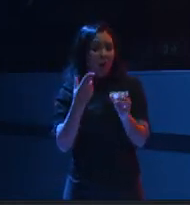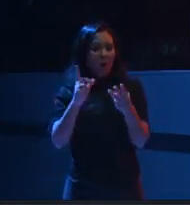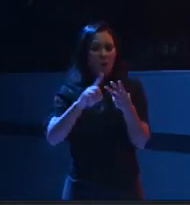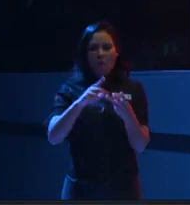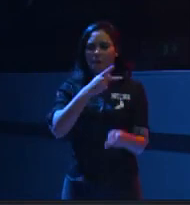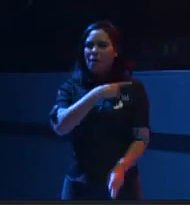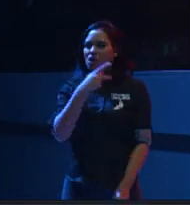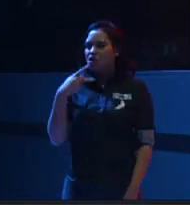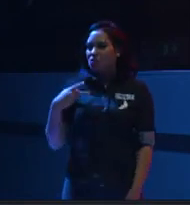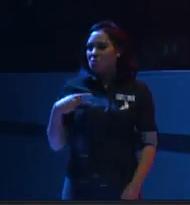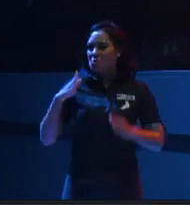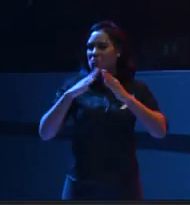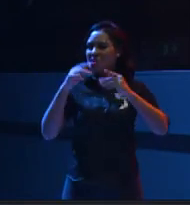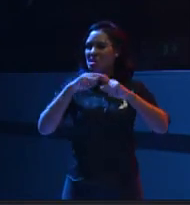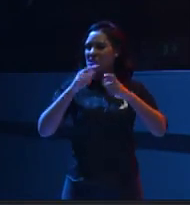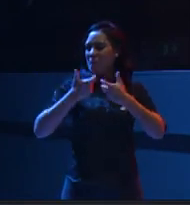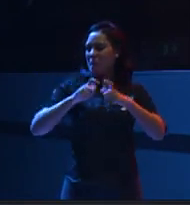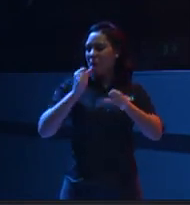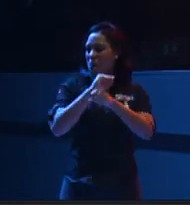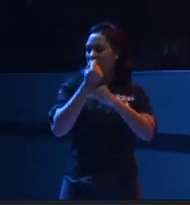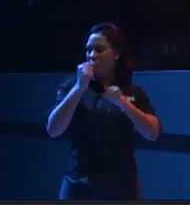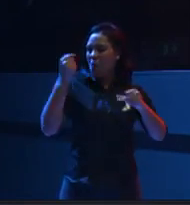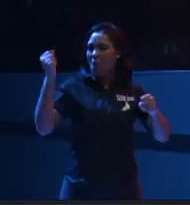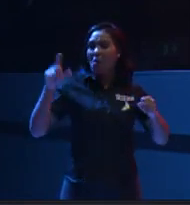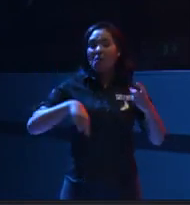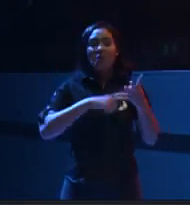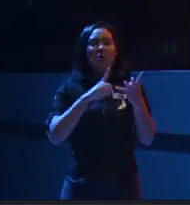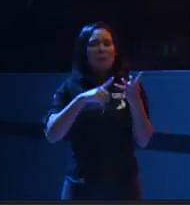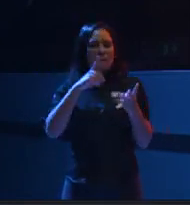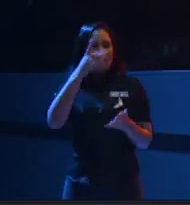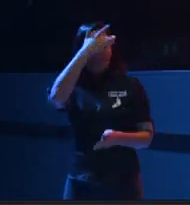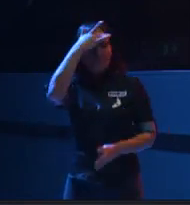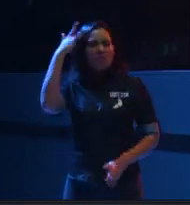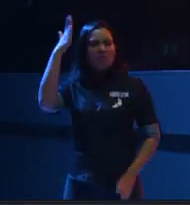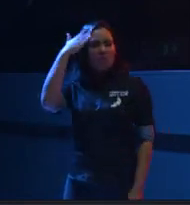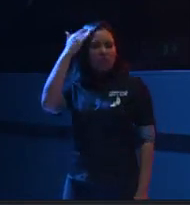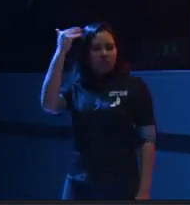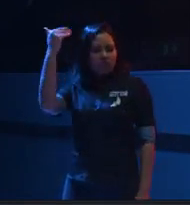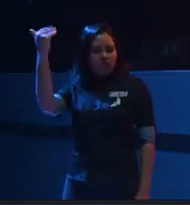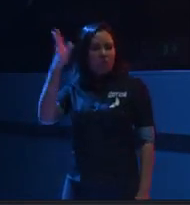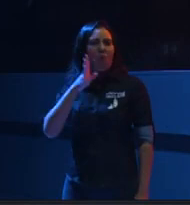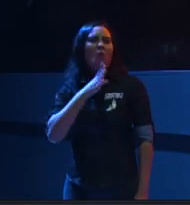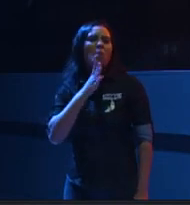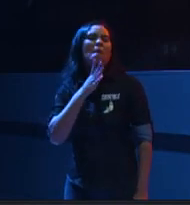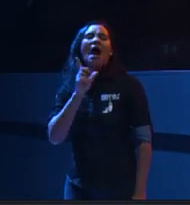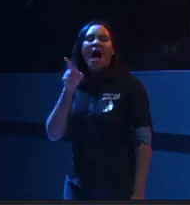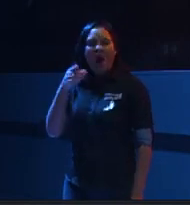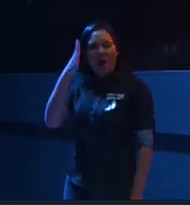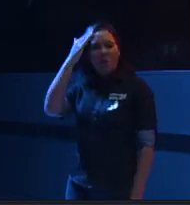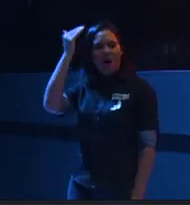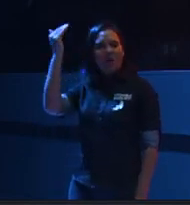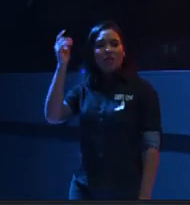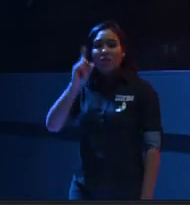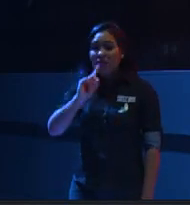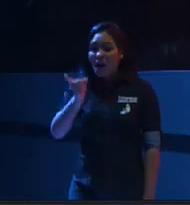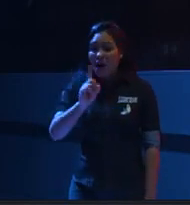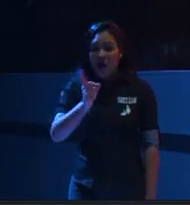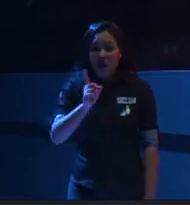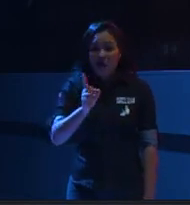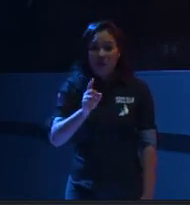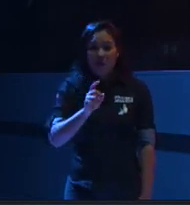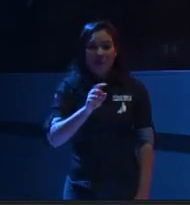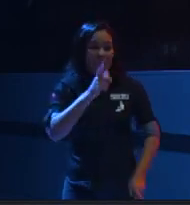uma pessoas renomadas e ela gente do Povo e era a gente que tinha sofrido